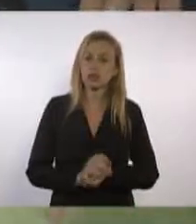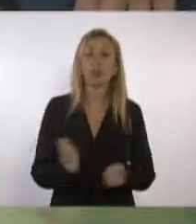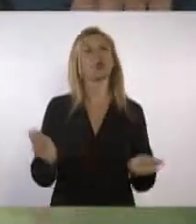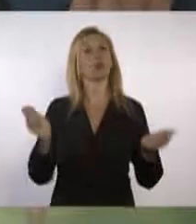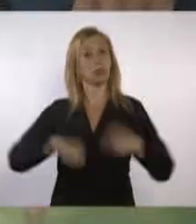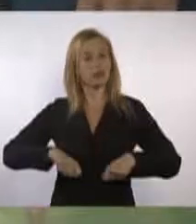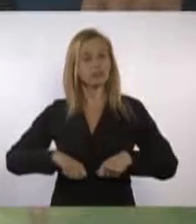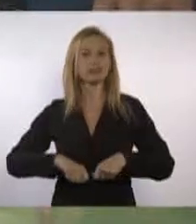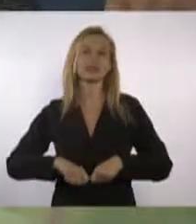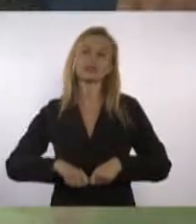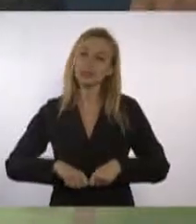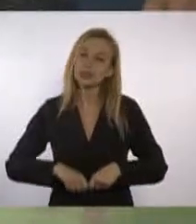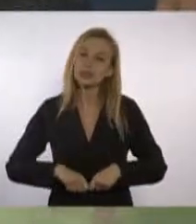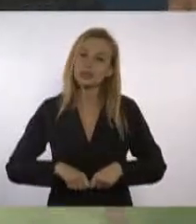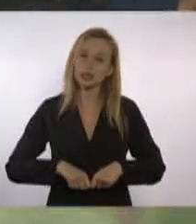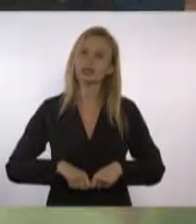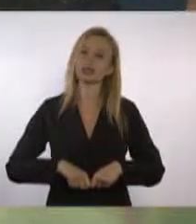competente,